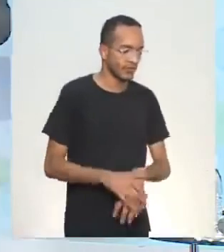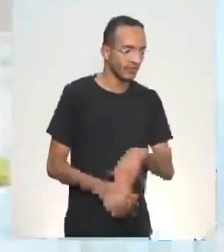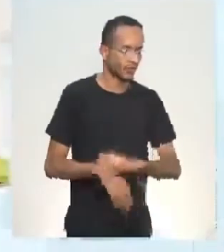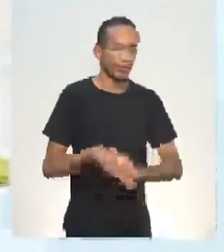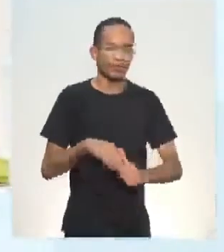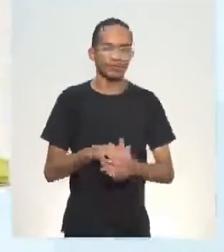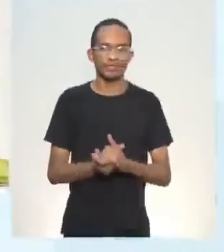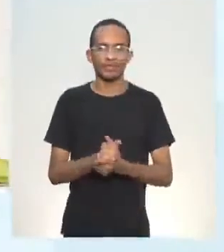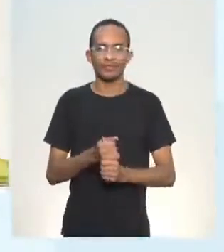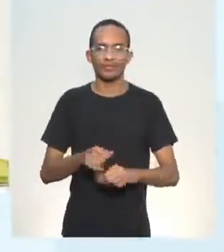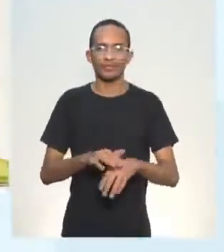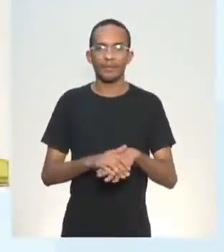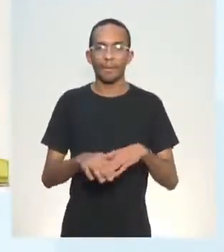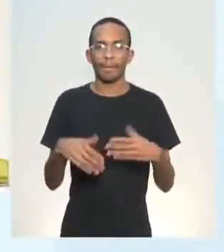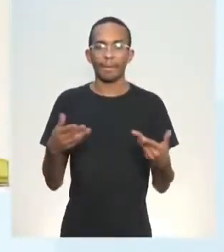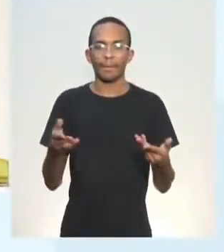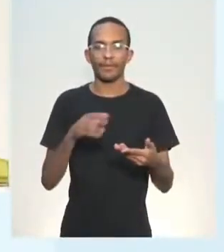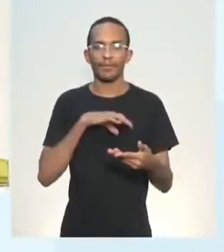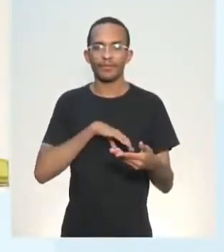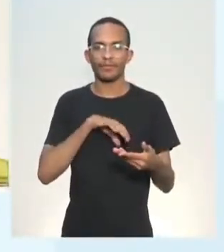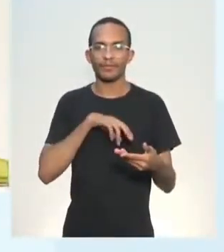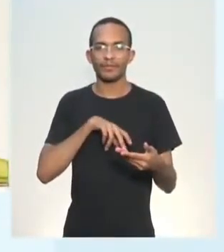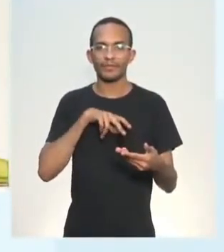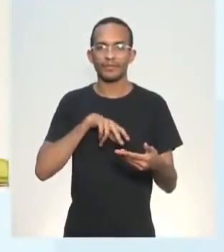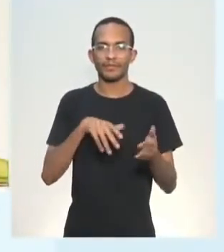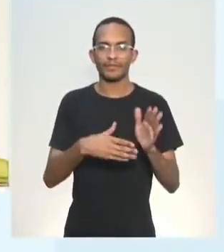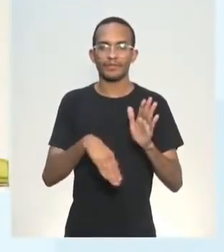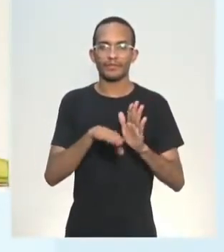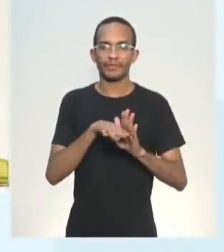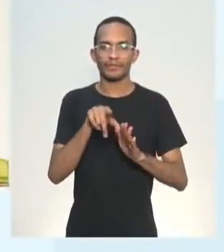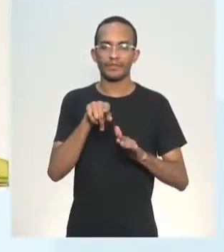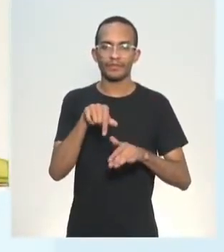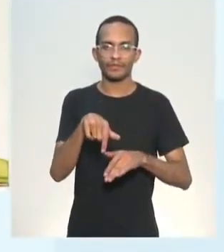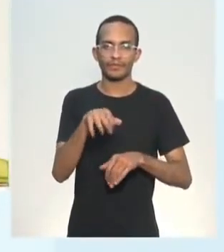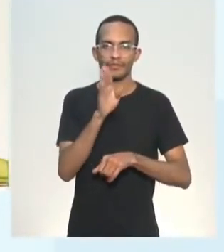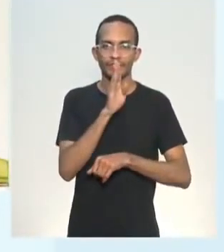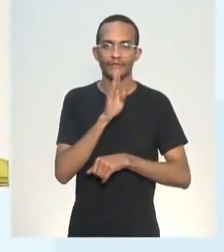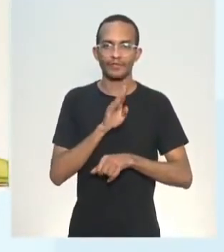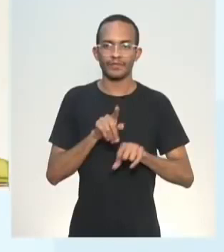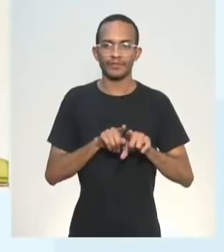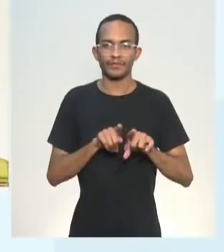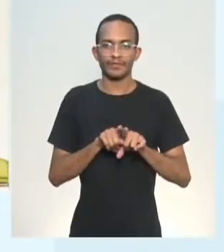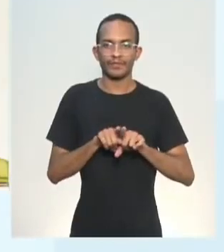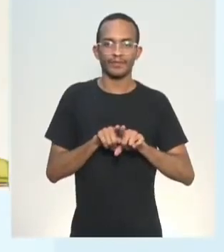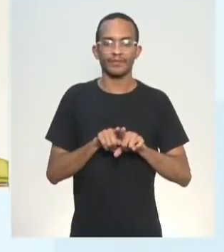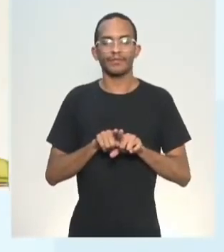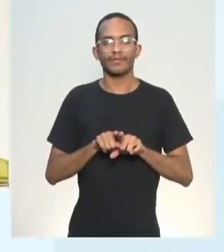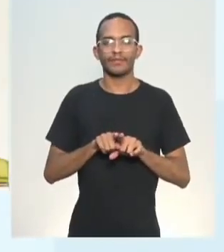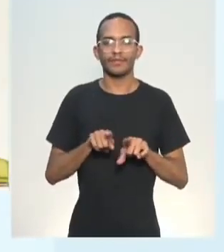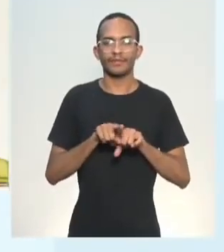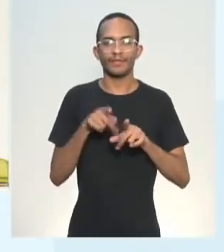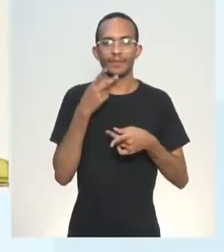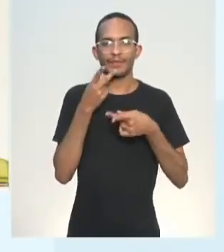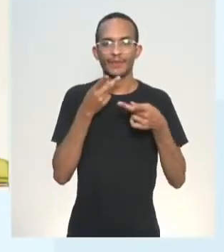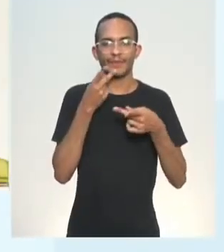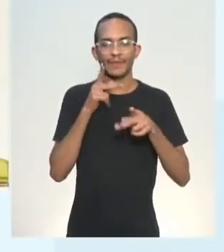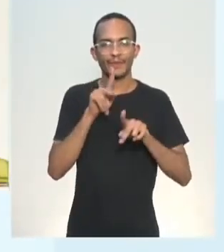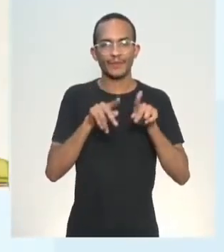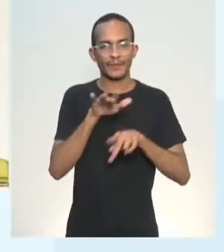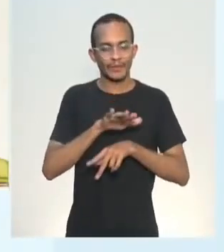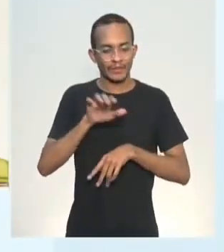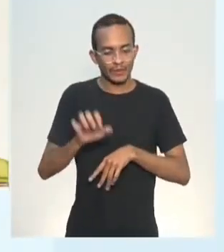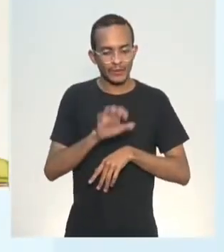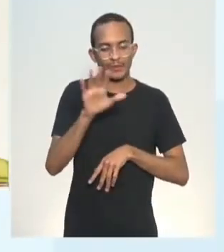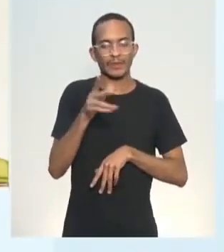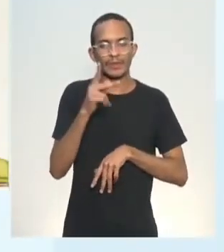né, então eles, não somente os portugueses, tá, gente? Aqui no Brasil, quando a gente fala, né, do povo europeu,